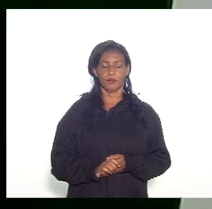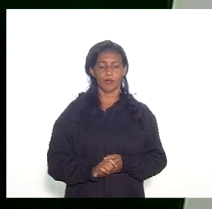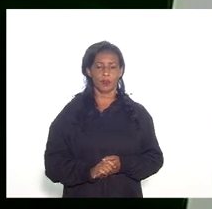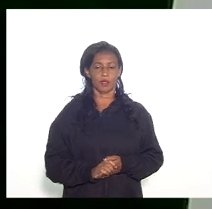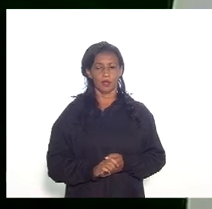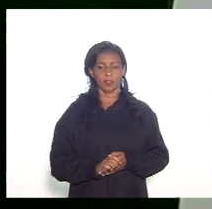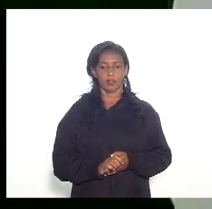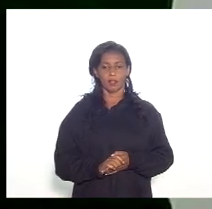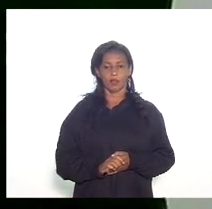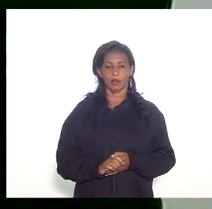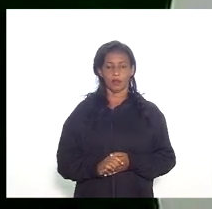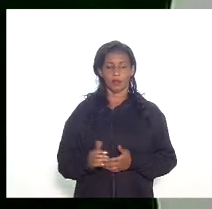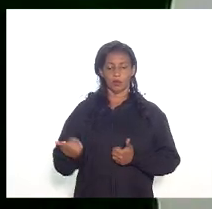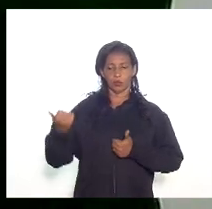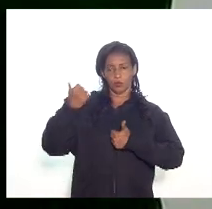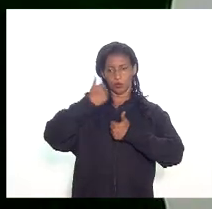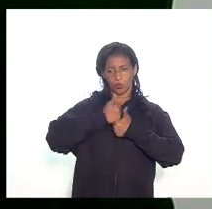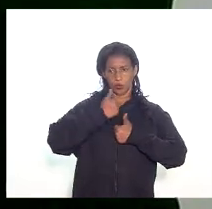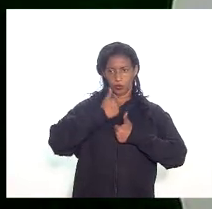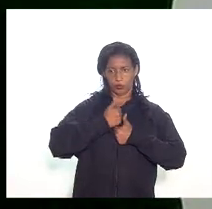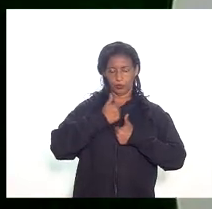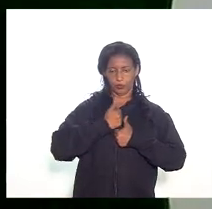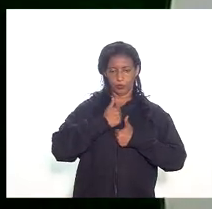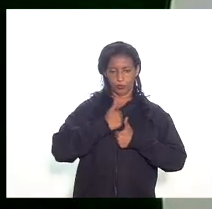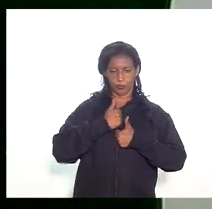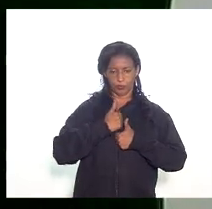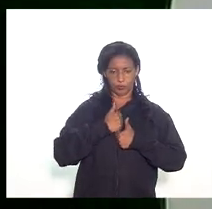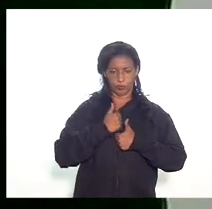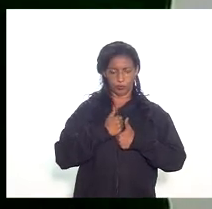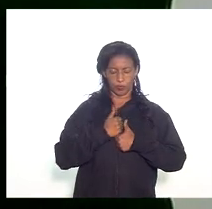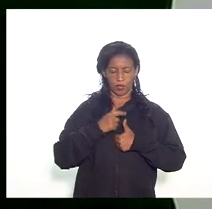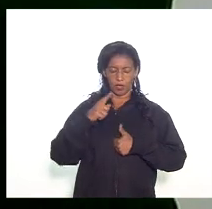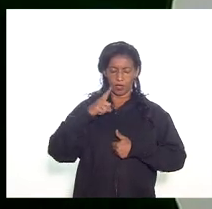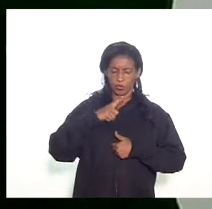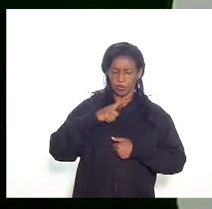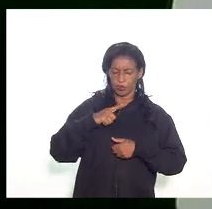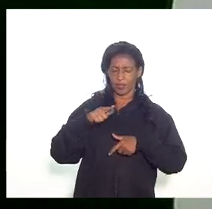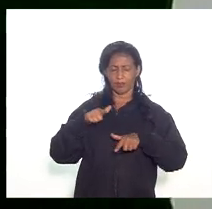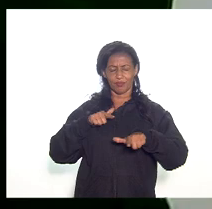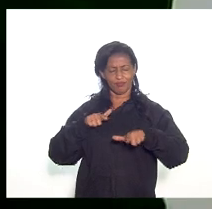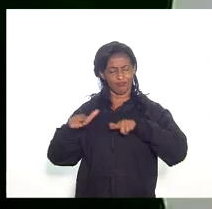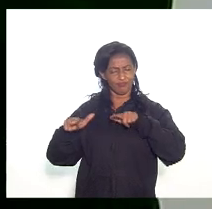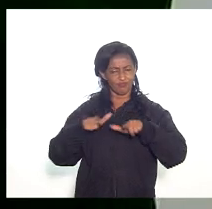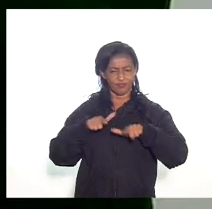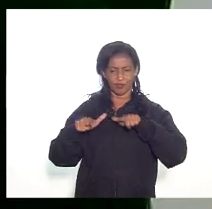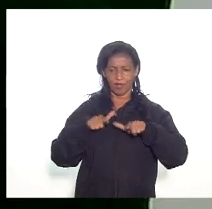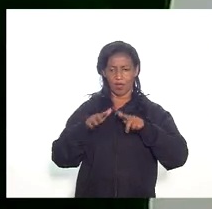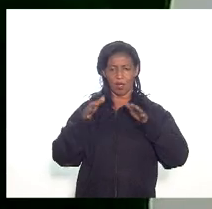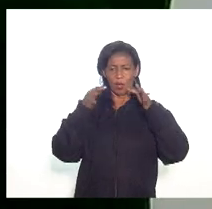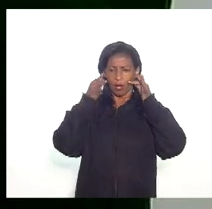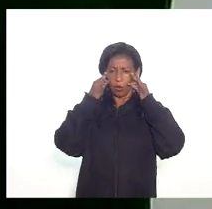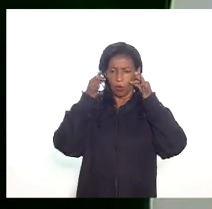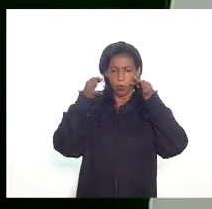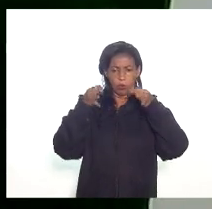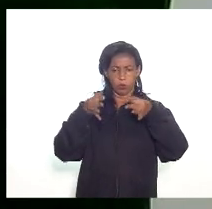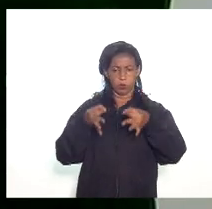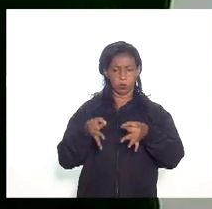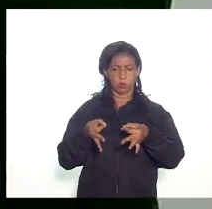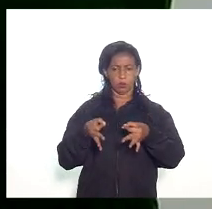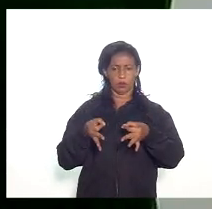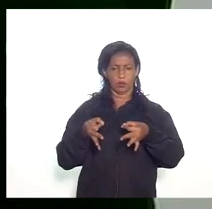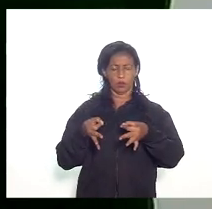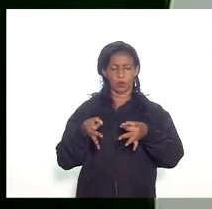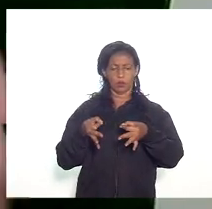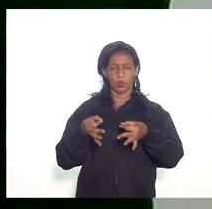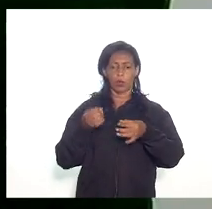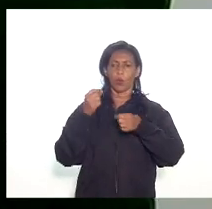no substitutivo fizemos um trabalho senhor presidente muito atento a respeito do